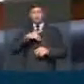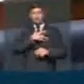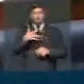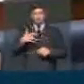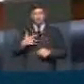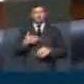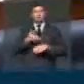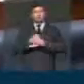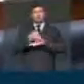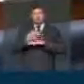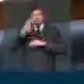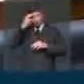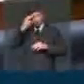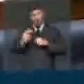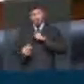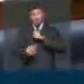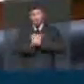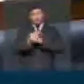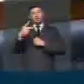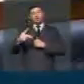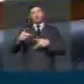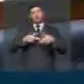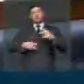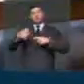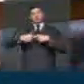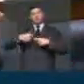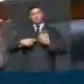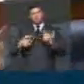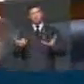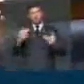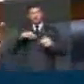saúde e de acesso à cultura que lhe proteja da exploração